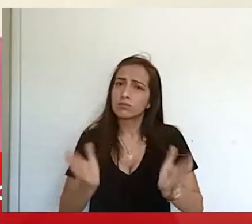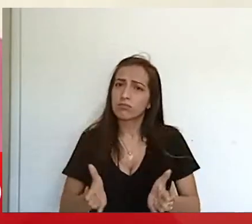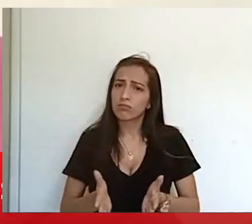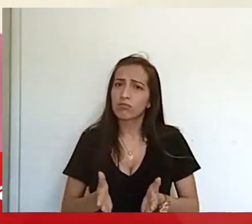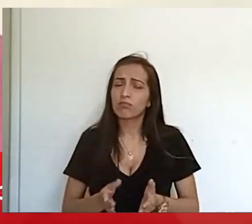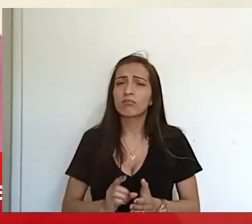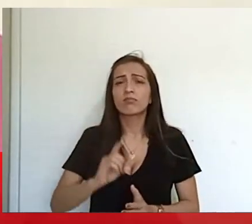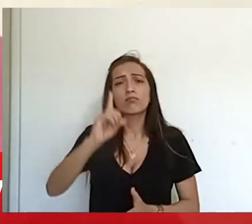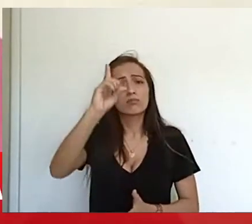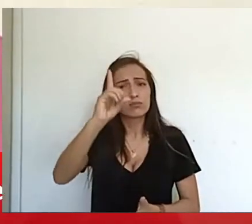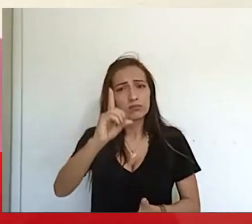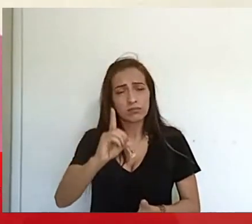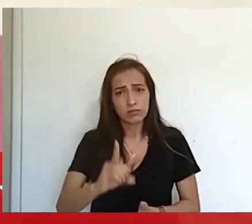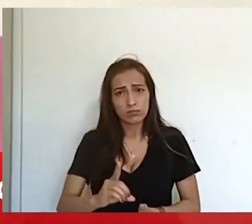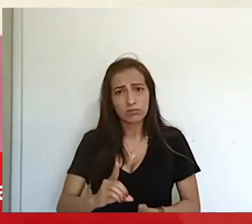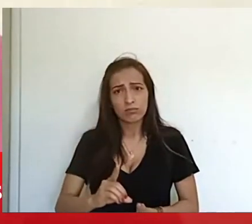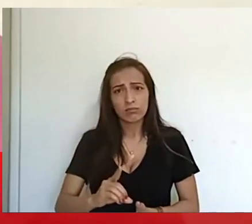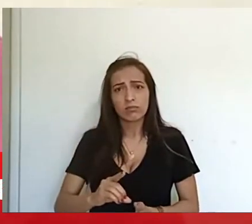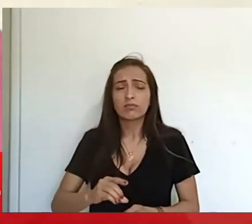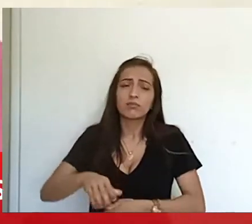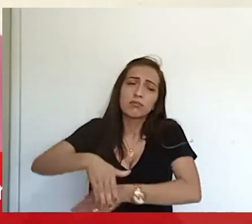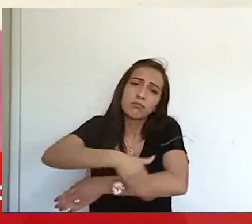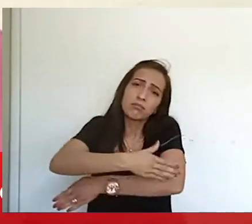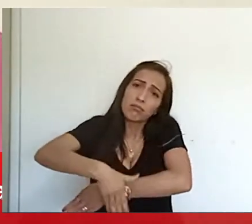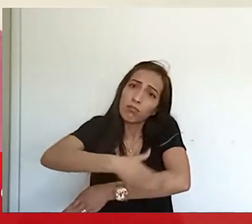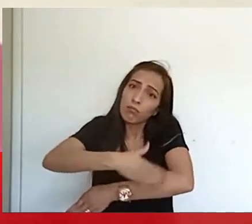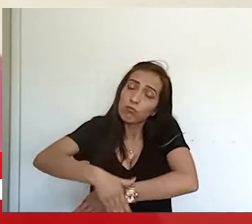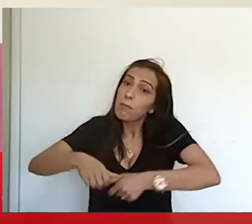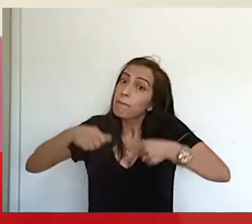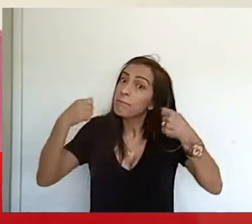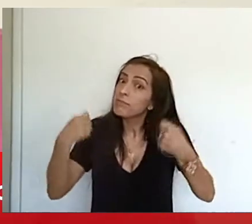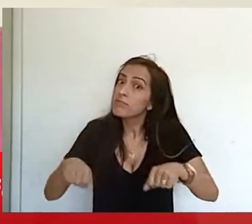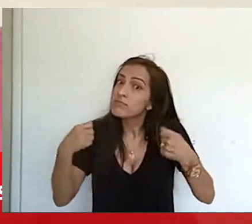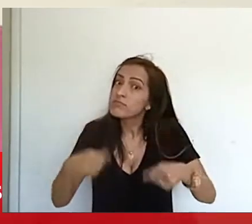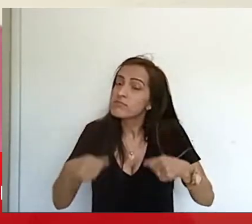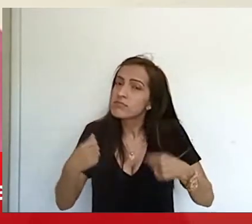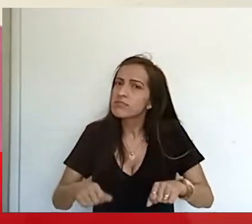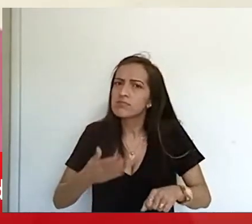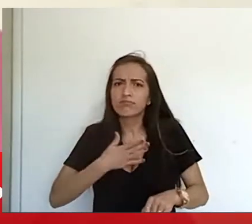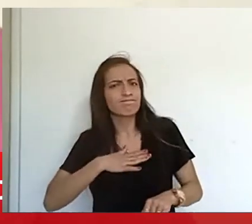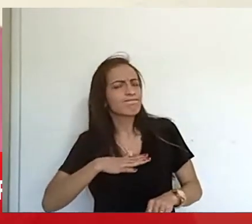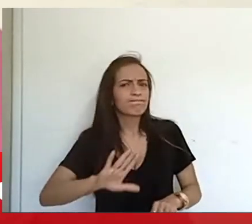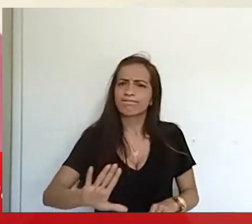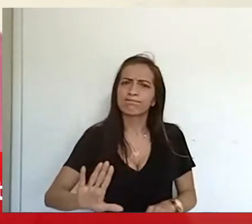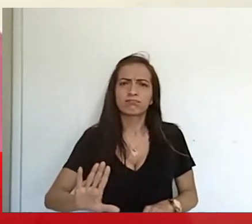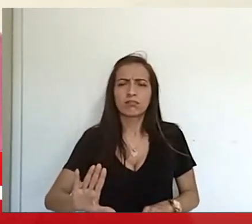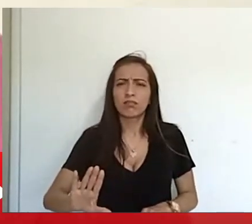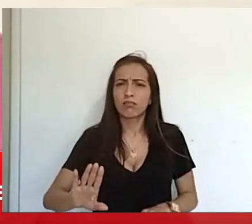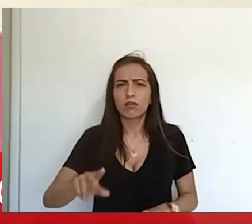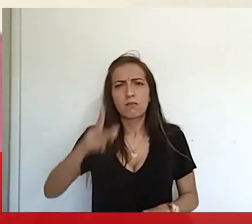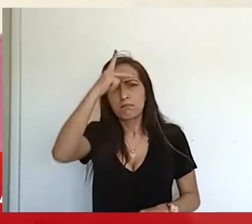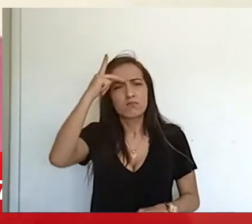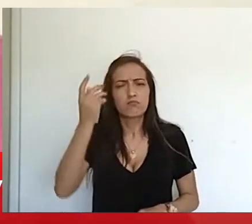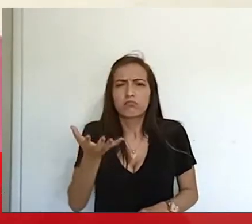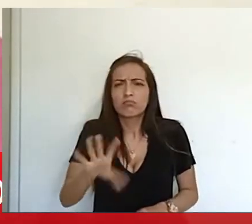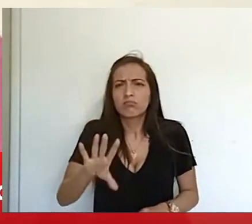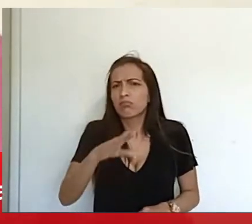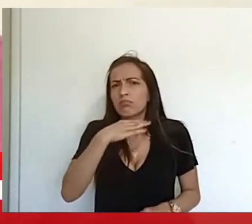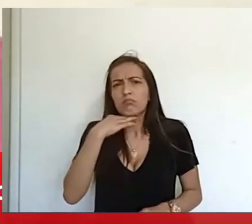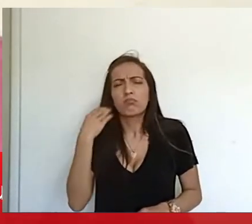indo para a rua, a gente está indo porque é necessário, mas também não gostaríamos de estar, não. Ninguém quer se expor, ninguém quer morrer. Então, por